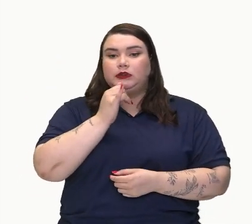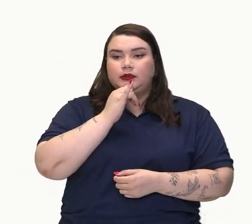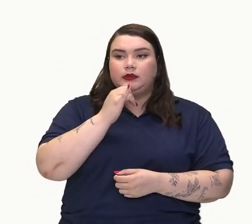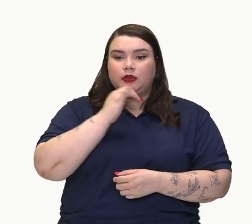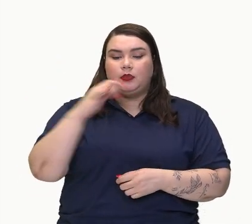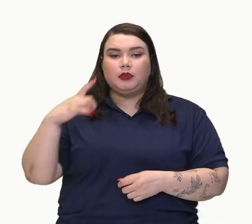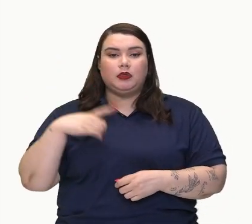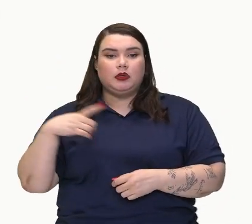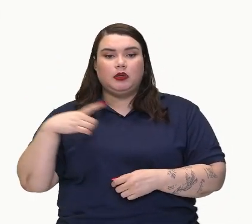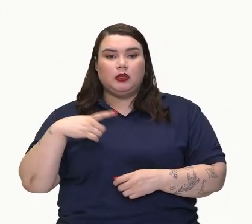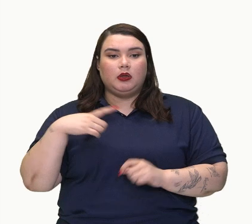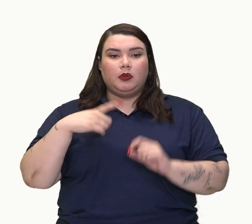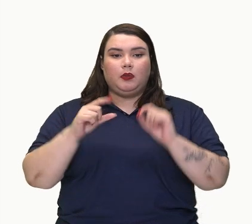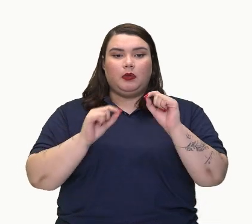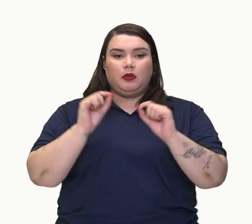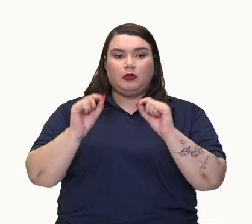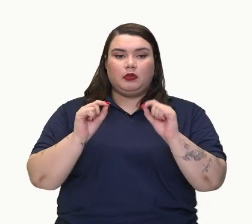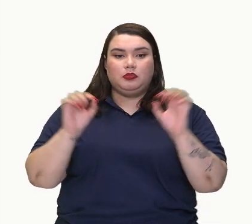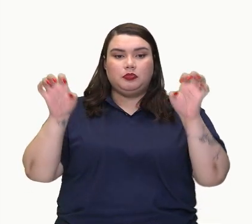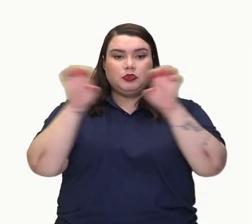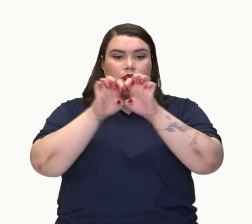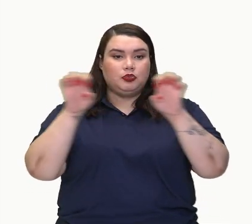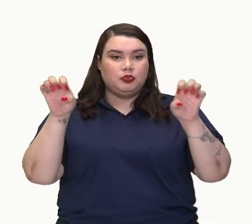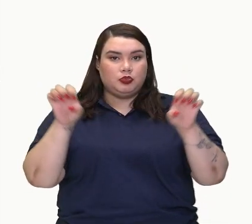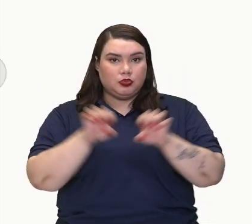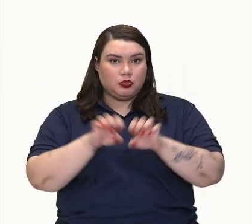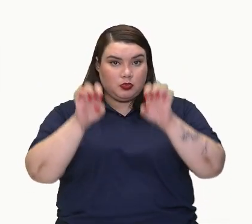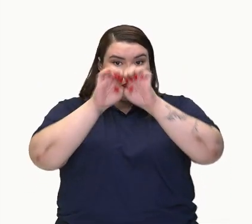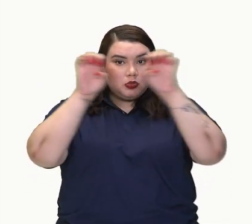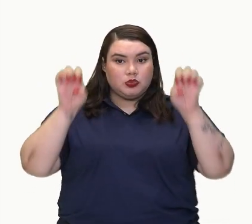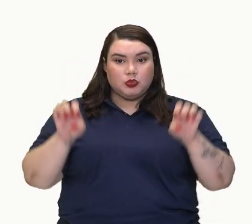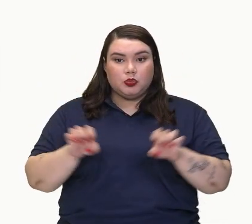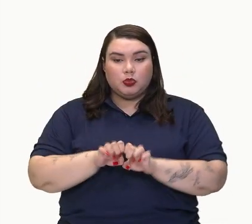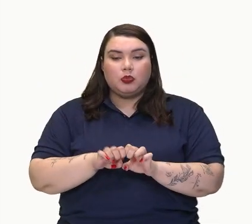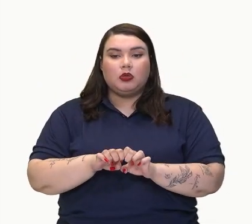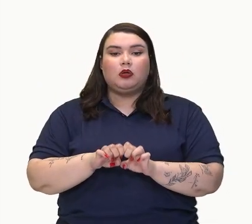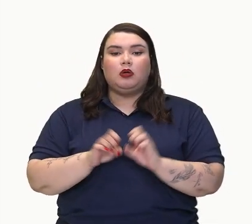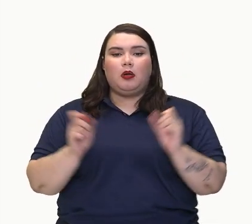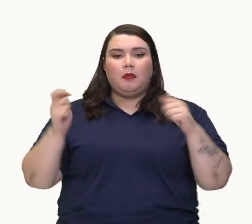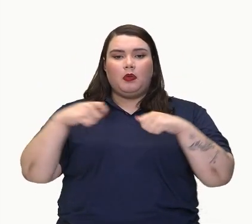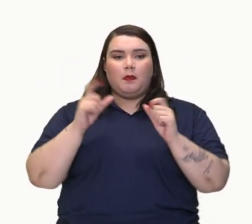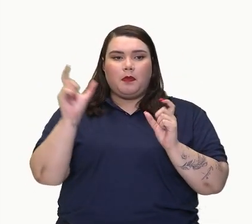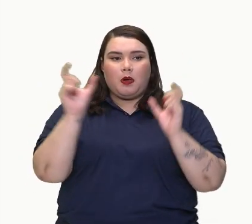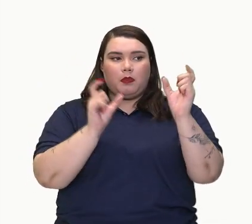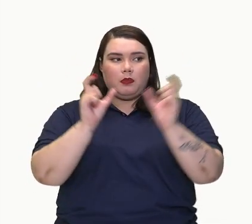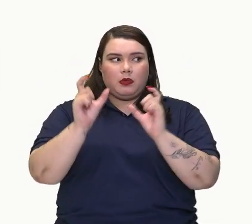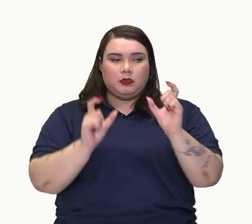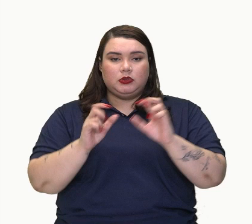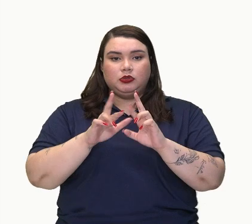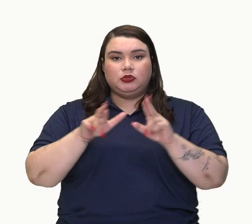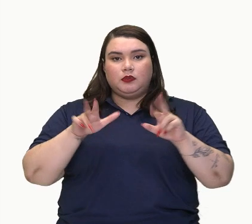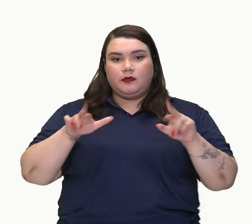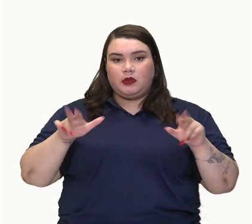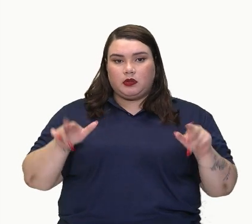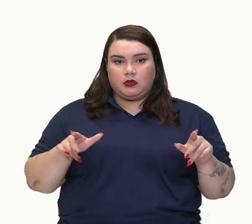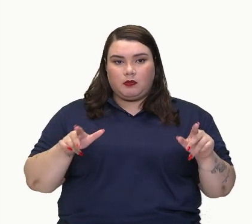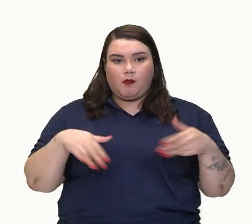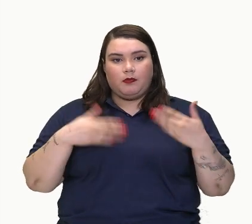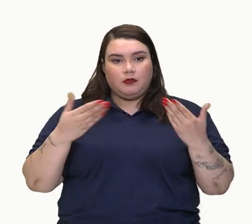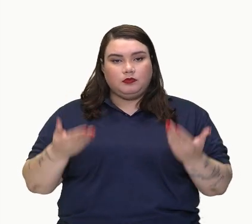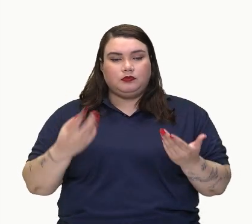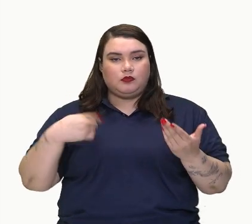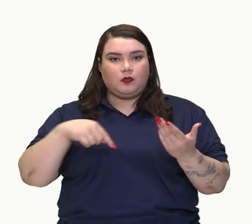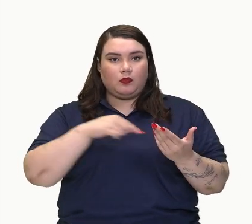tá, uma estrutura de pecinhas que eu posso montar de formas diferentes, tá? Então é isso que a gente